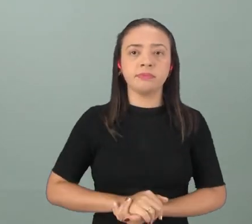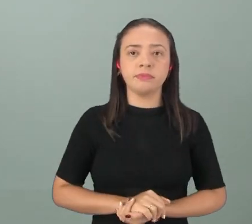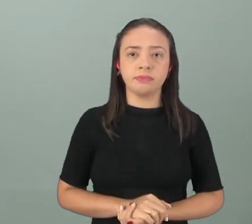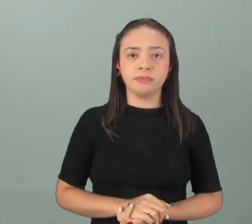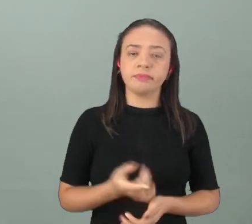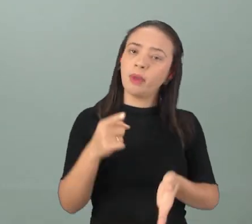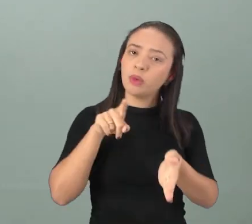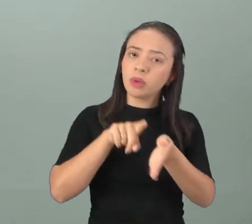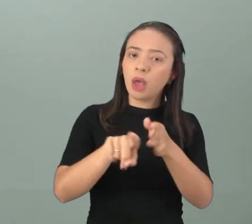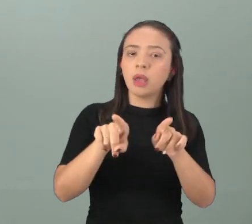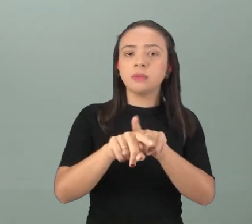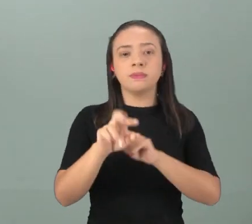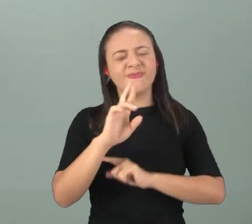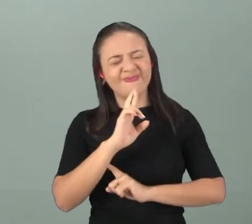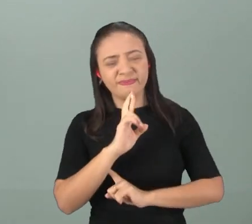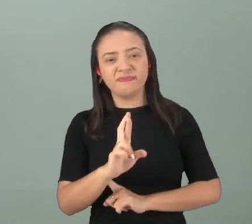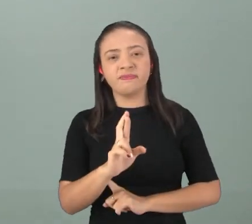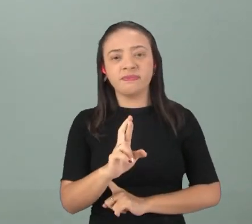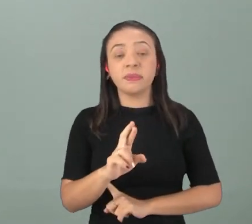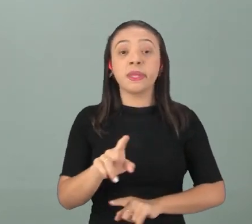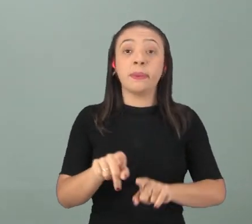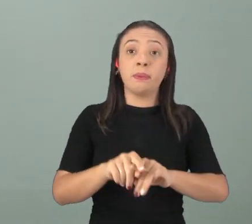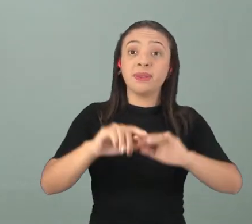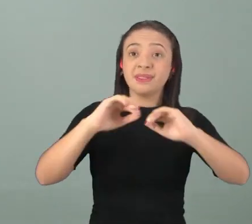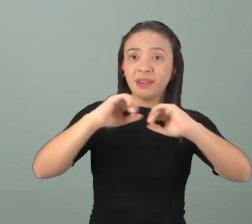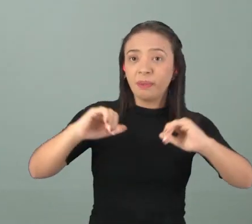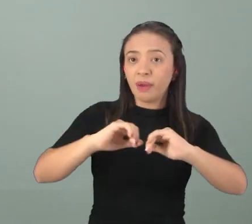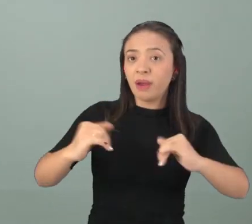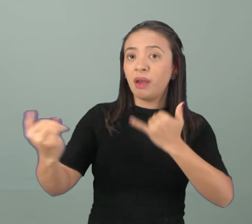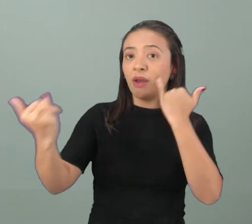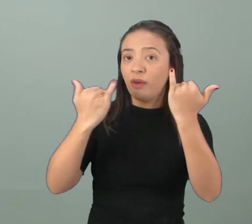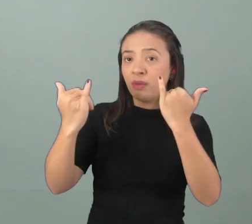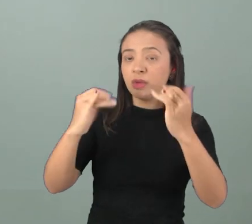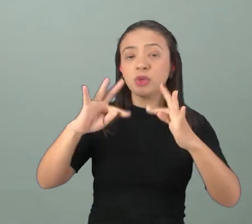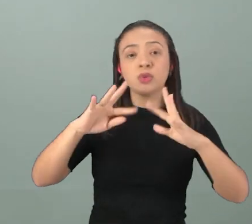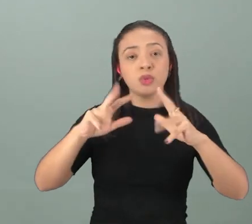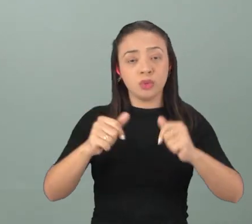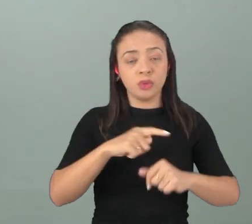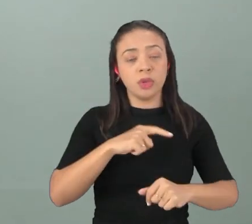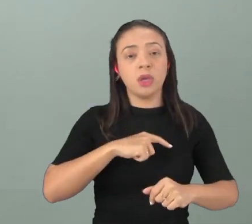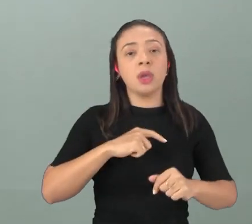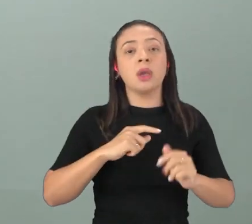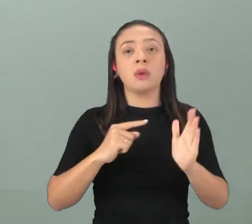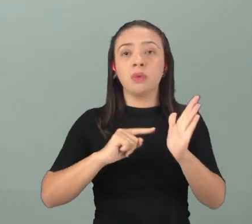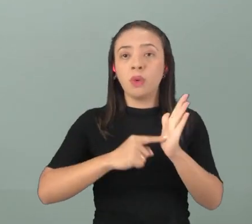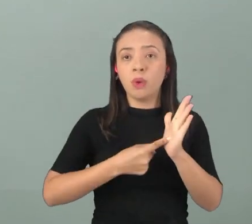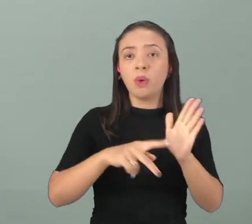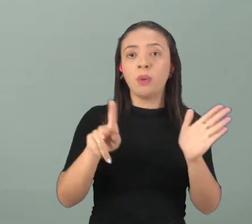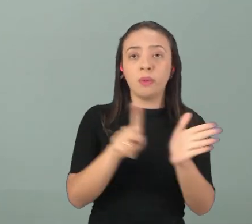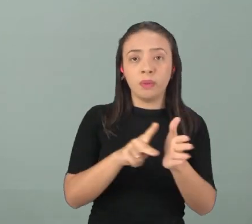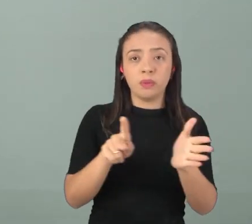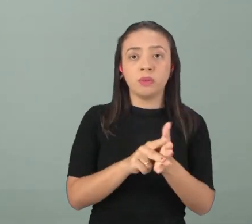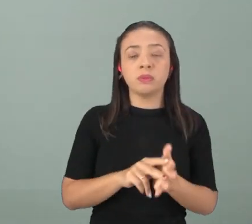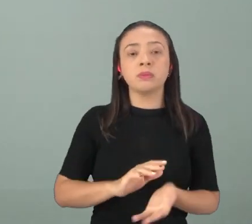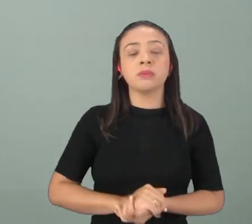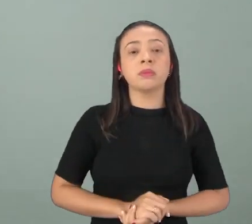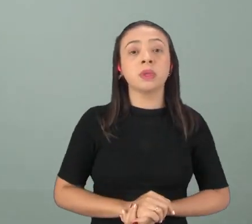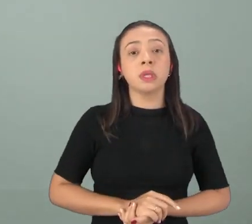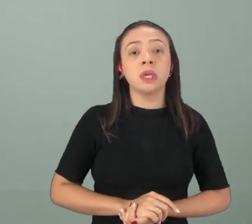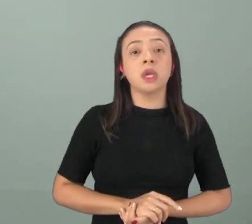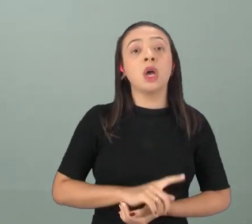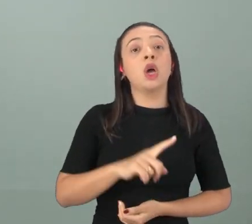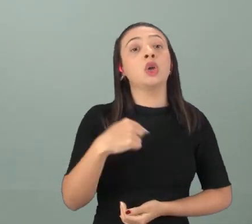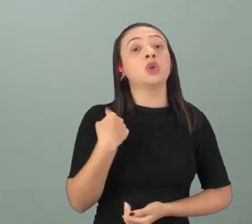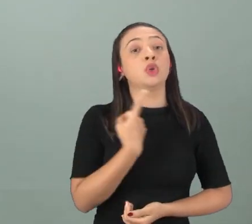Para perguntar, para responder, para separar itens, depende do sinal. Então, esses são os sinais apresentados. A gente vai aprendendo nas